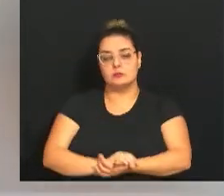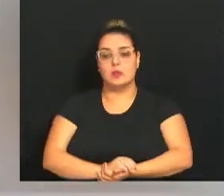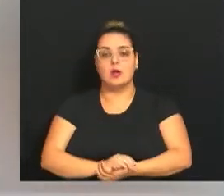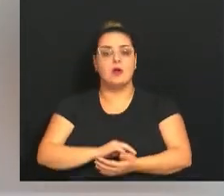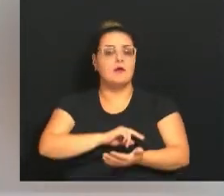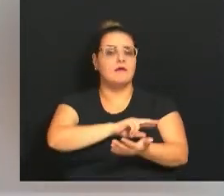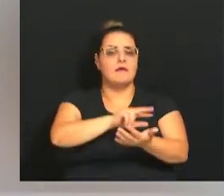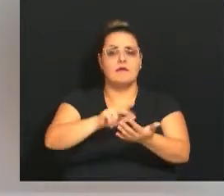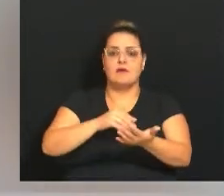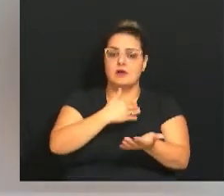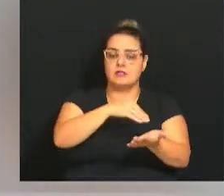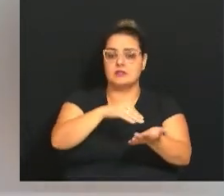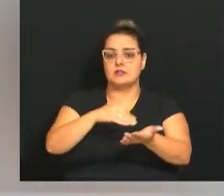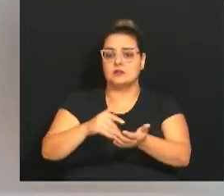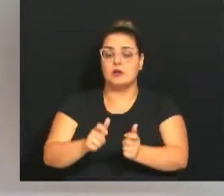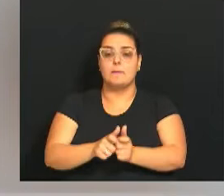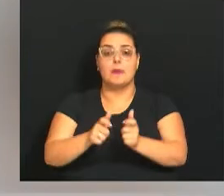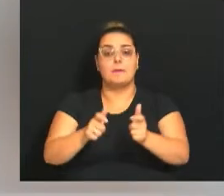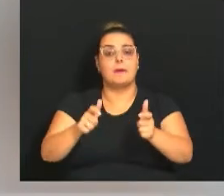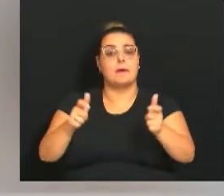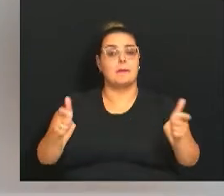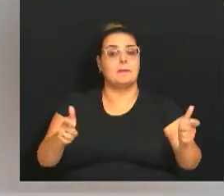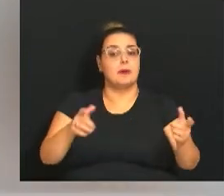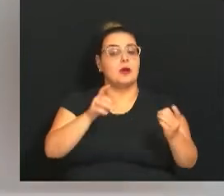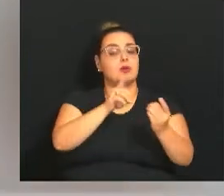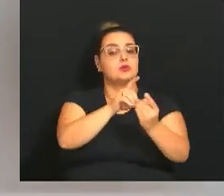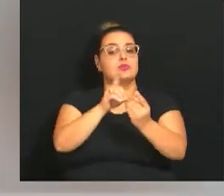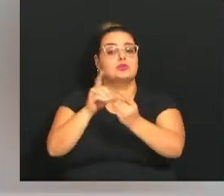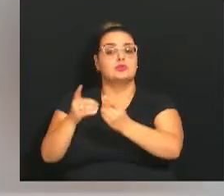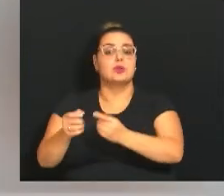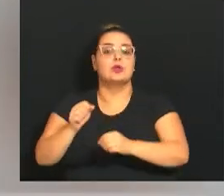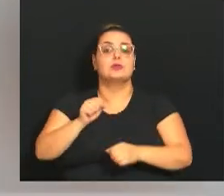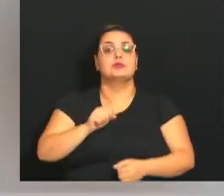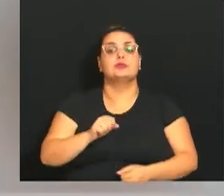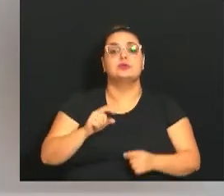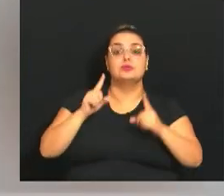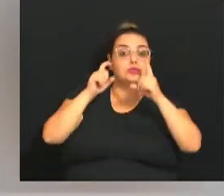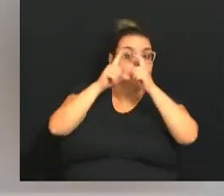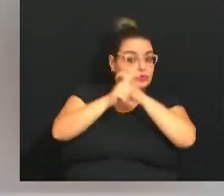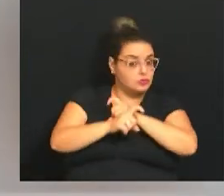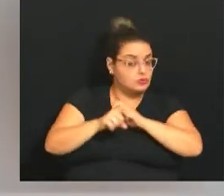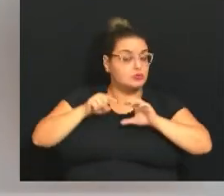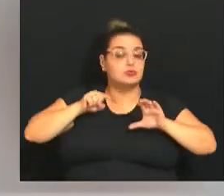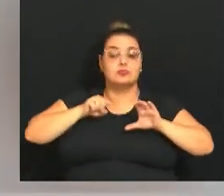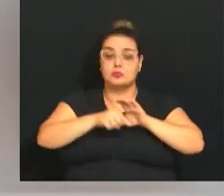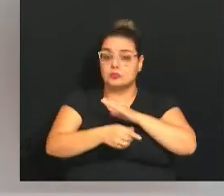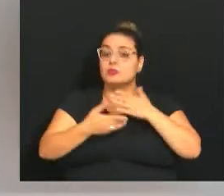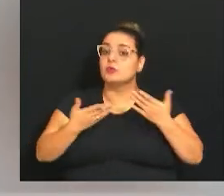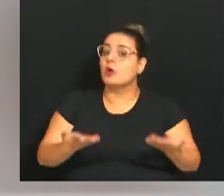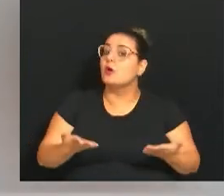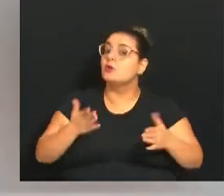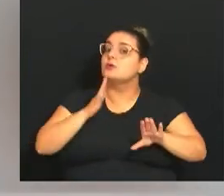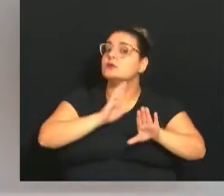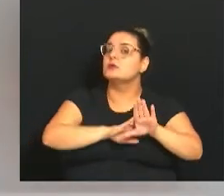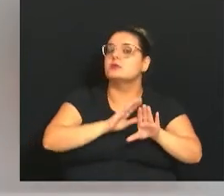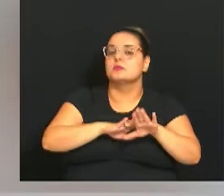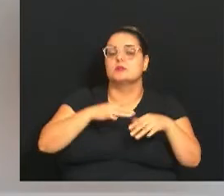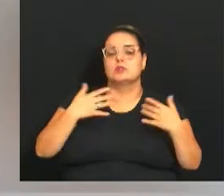um crescimento nas suas atividades e na complexificação das suas atividades, que uma